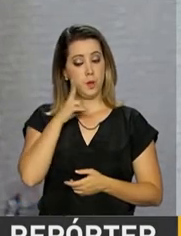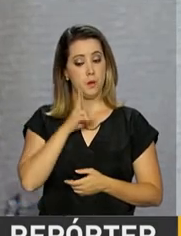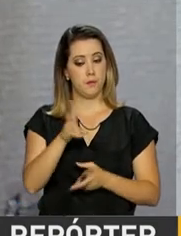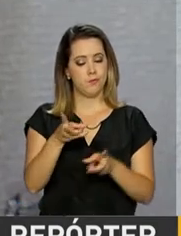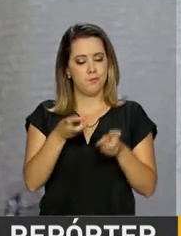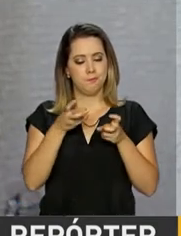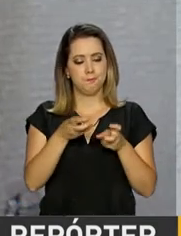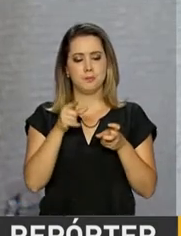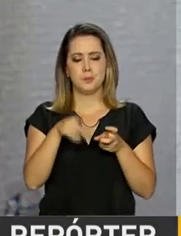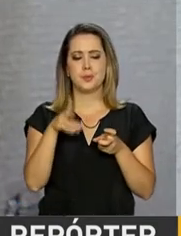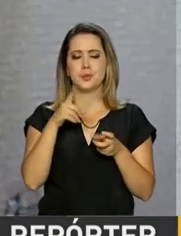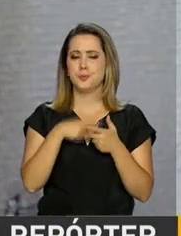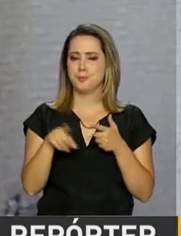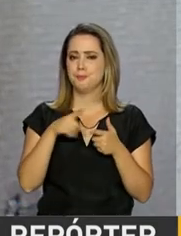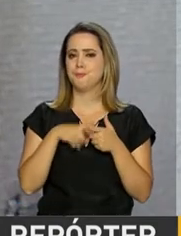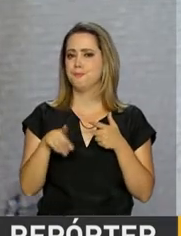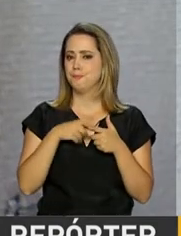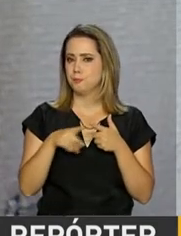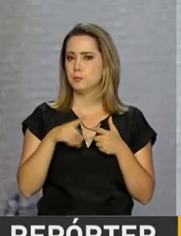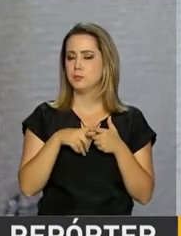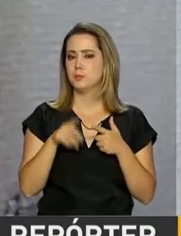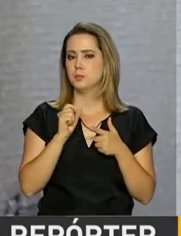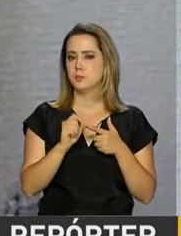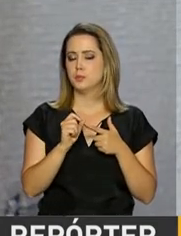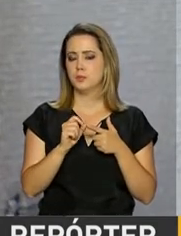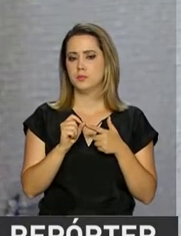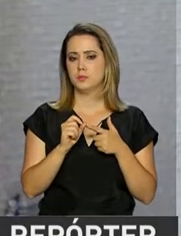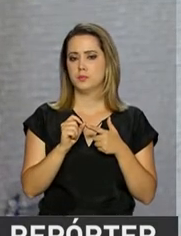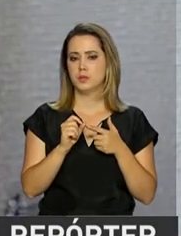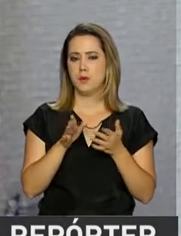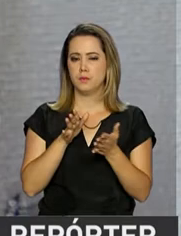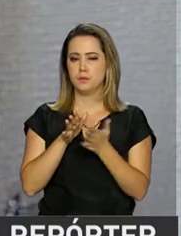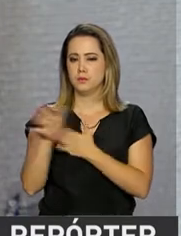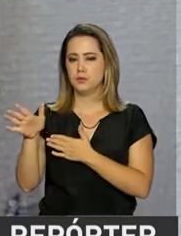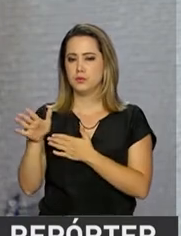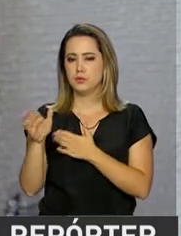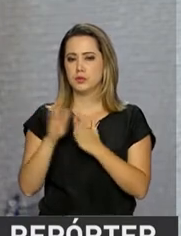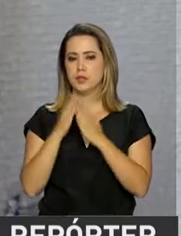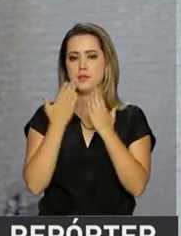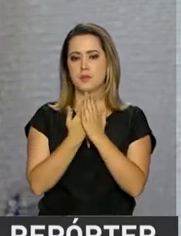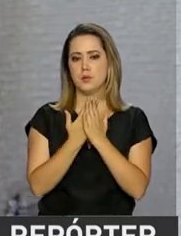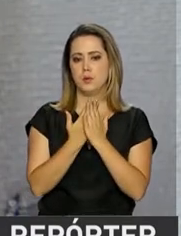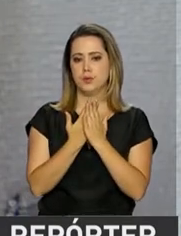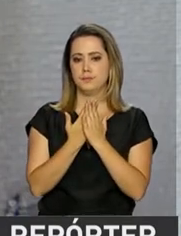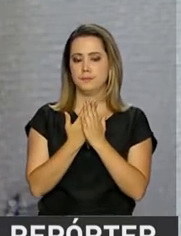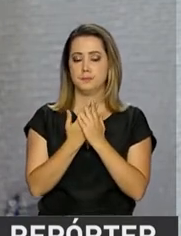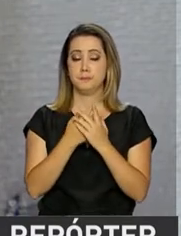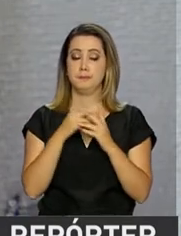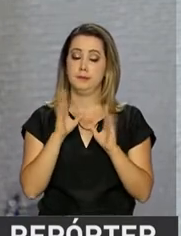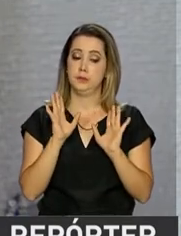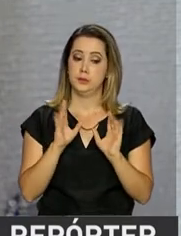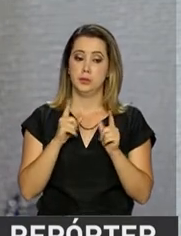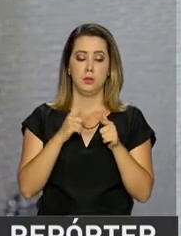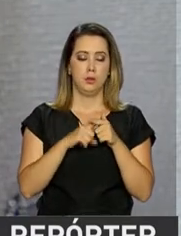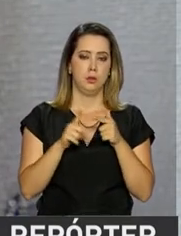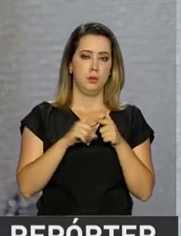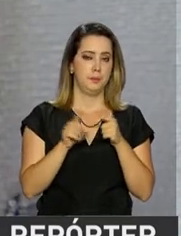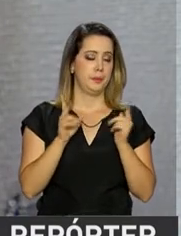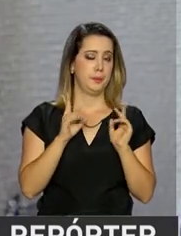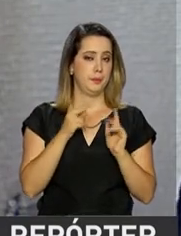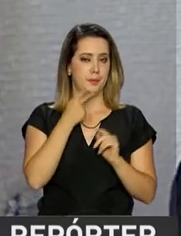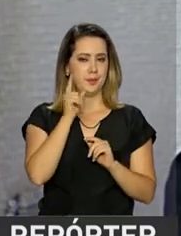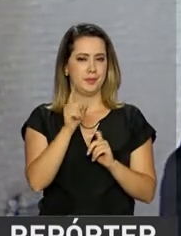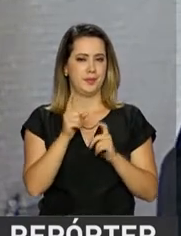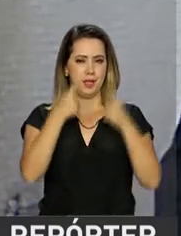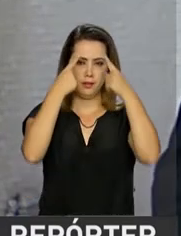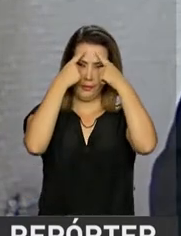problemas em relação à evasão escolar problemas relacionados à